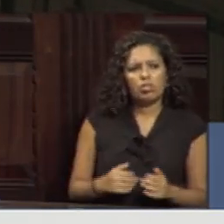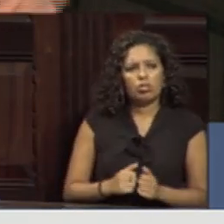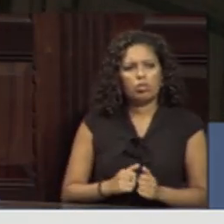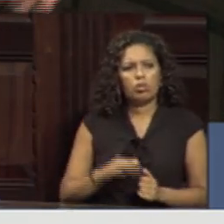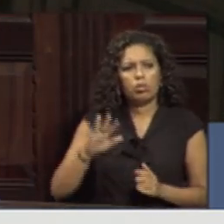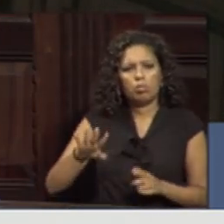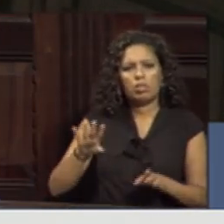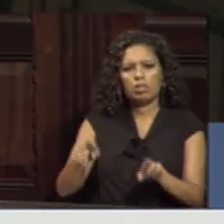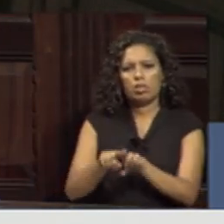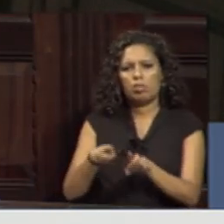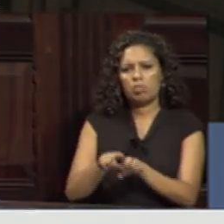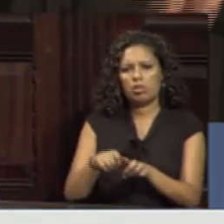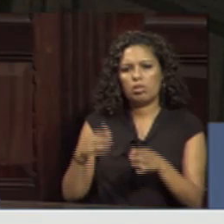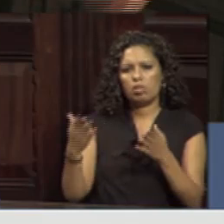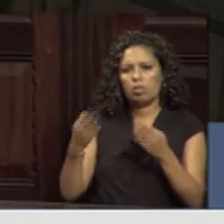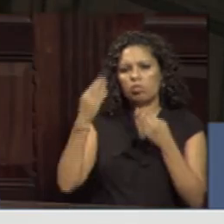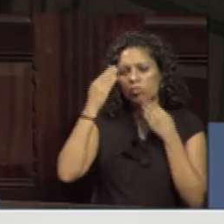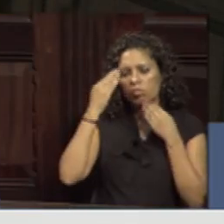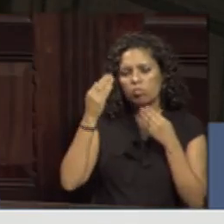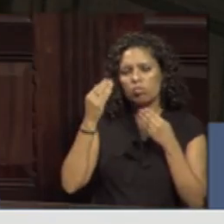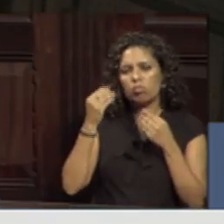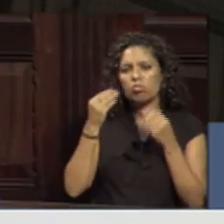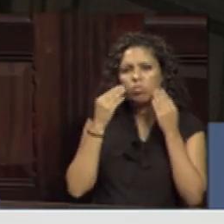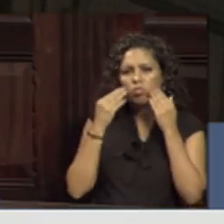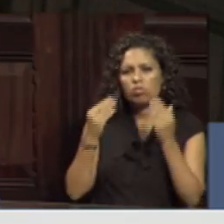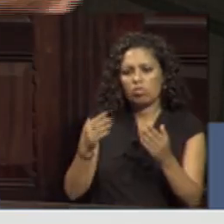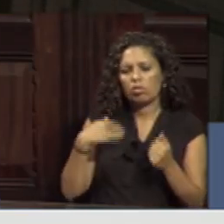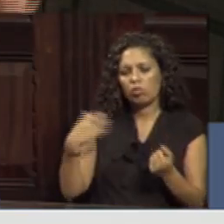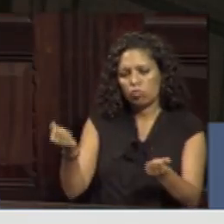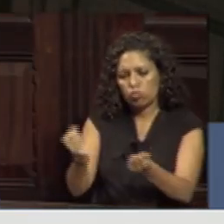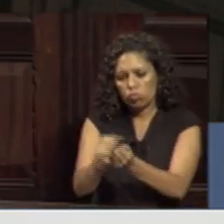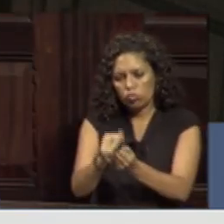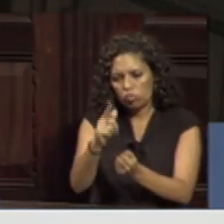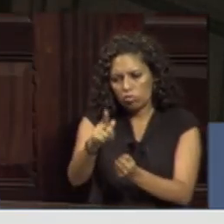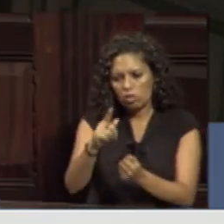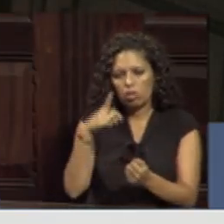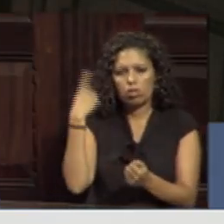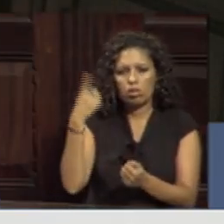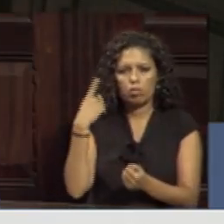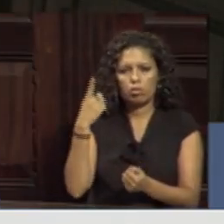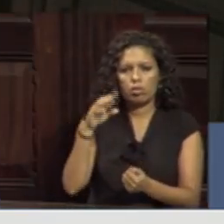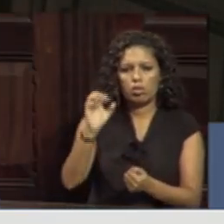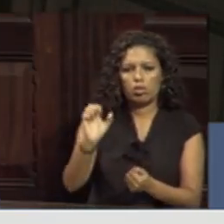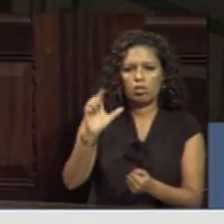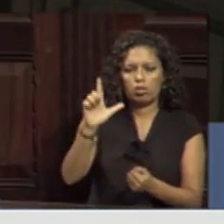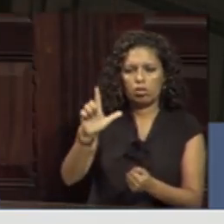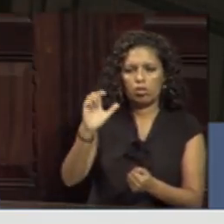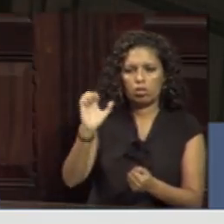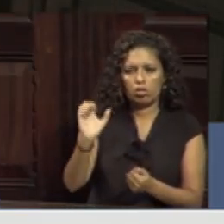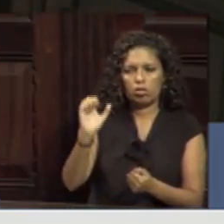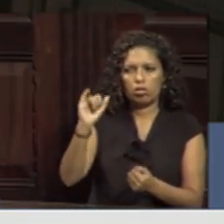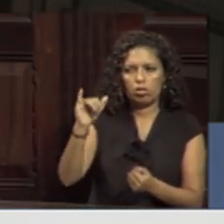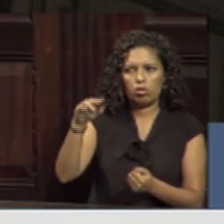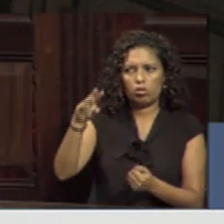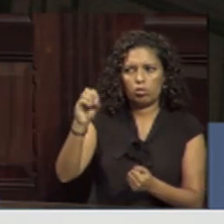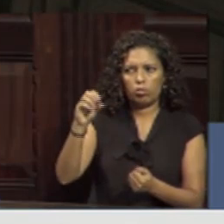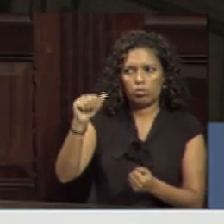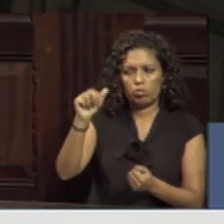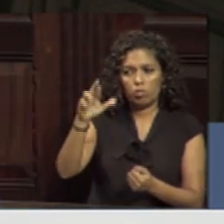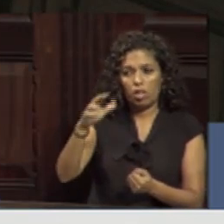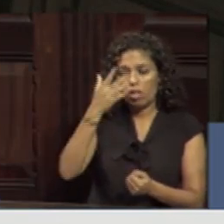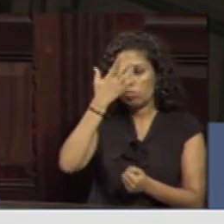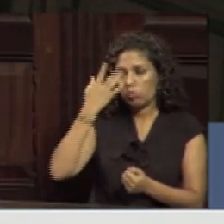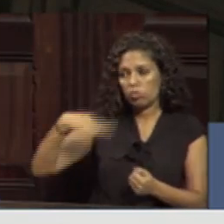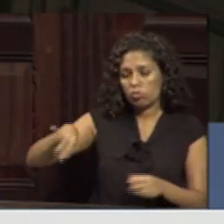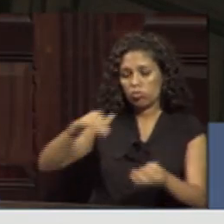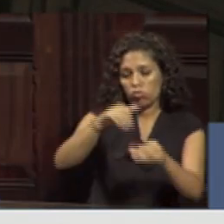os companheiros do PSOL, o companheiro Leomar Coelho, que aqui representa a bancada, mas os eleitores da Marielle, foram mais